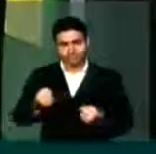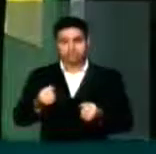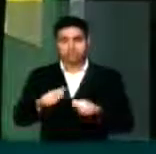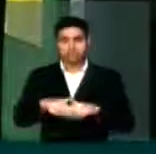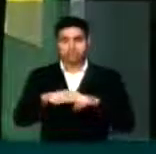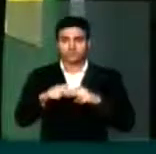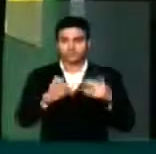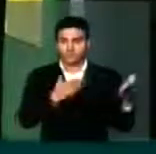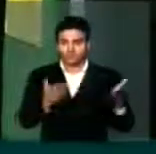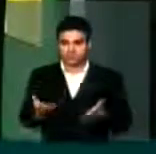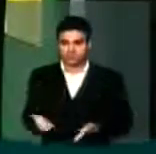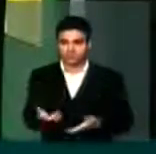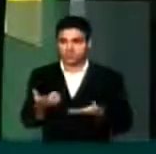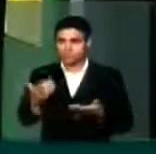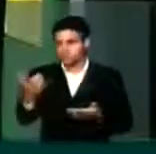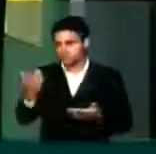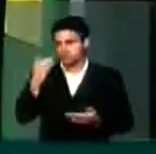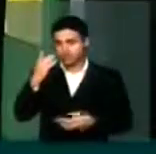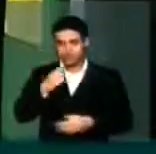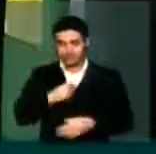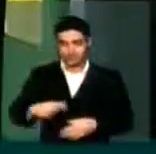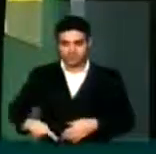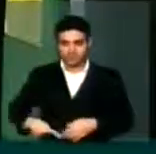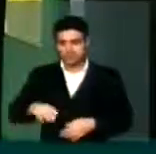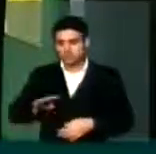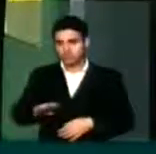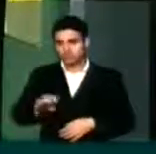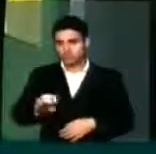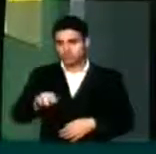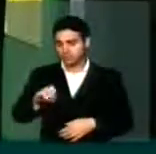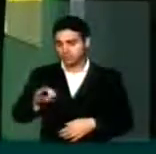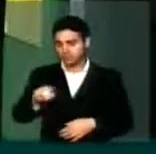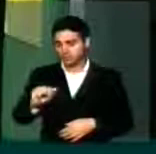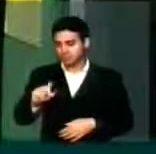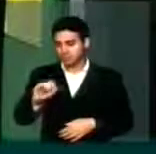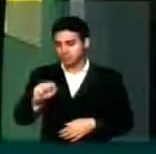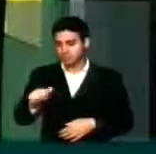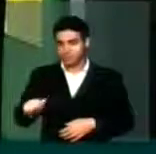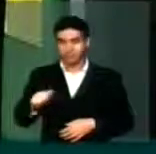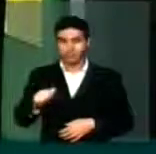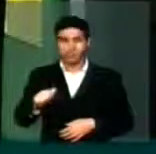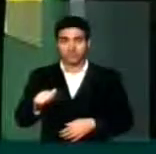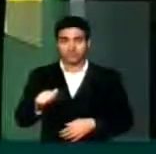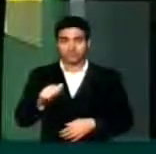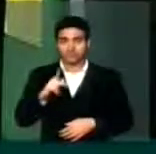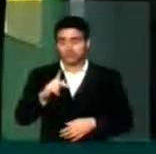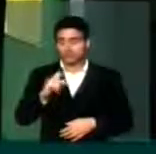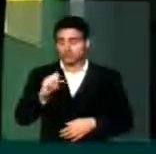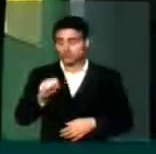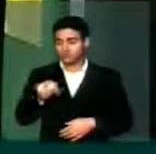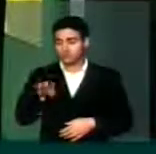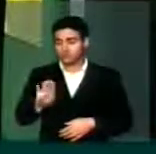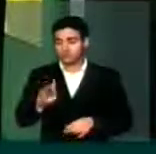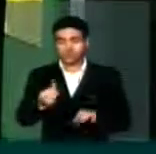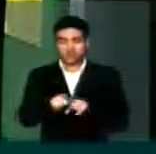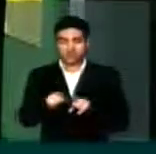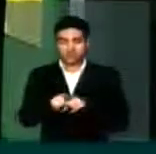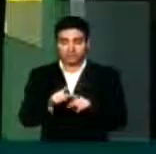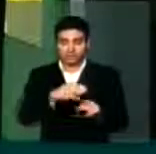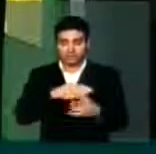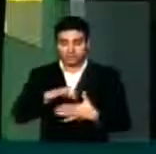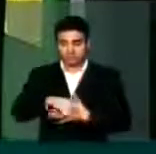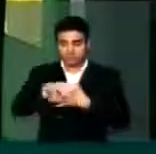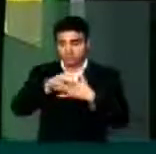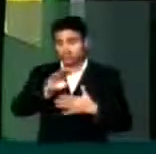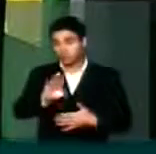aqui, querida presidente Benedita da Silva, em nome do meu partido, o Partido Socialista Brasileiro, do meu líder, o